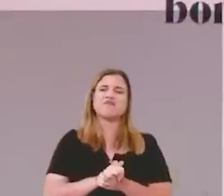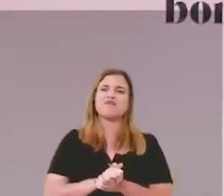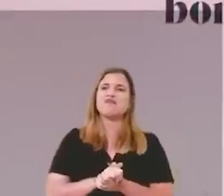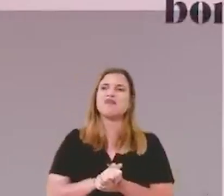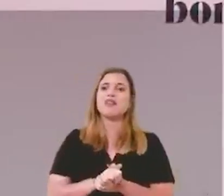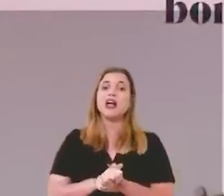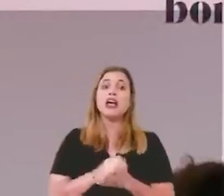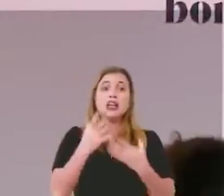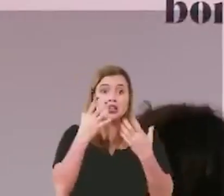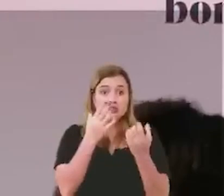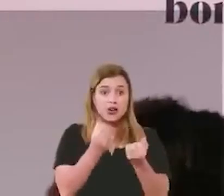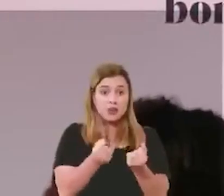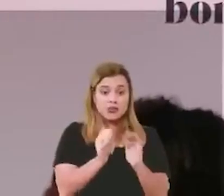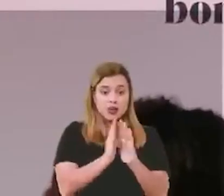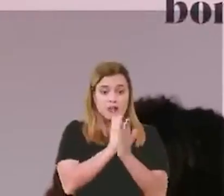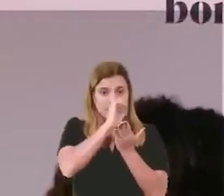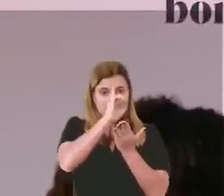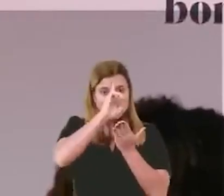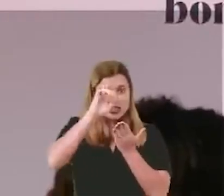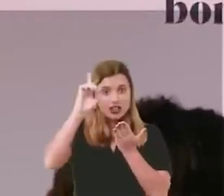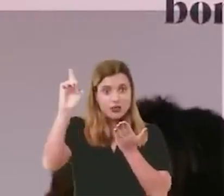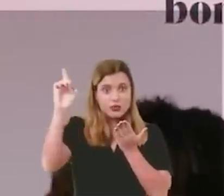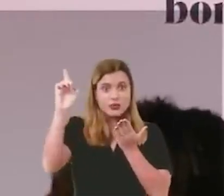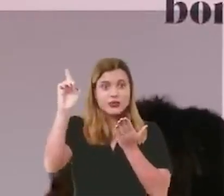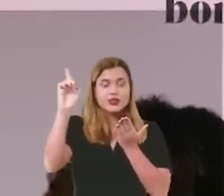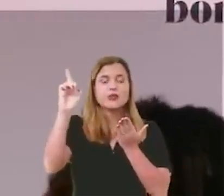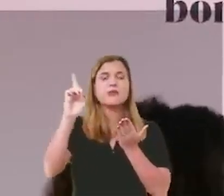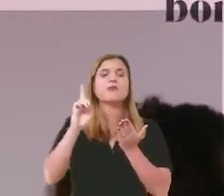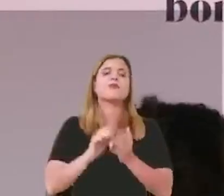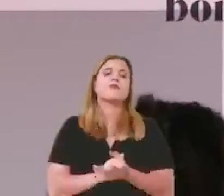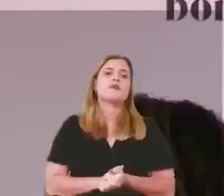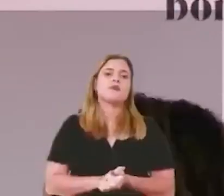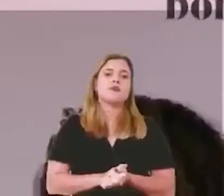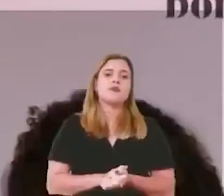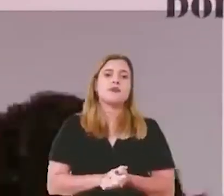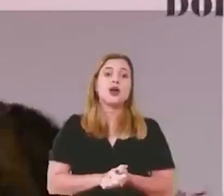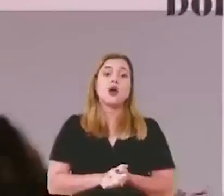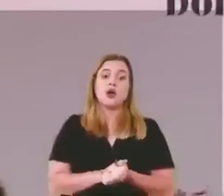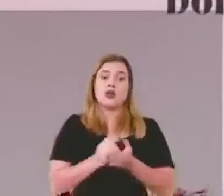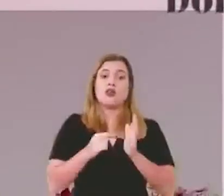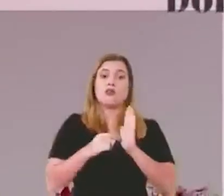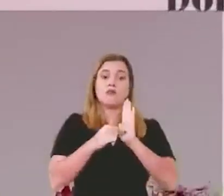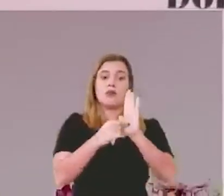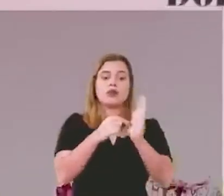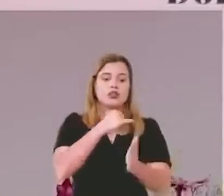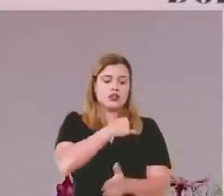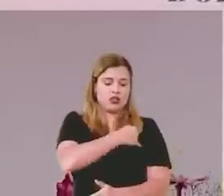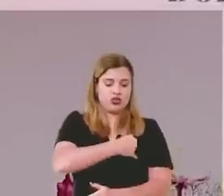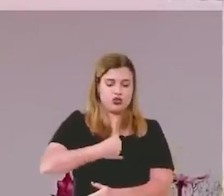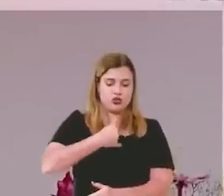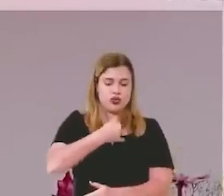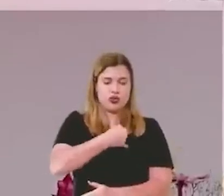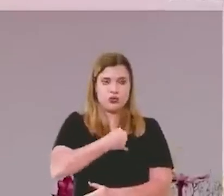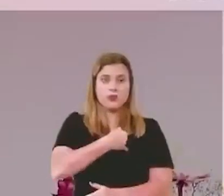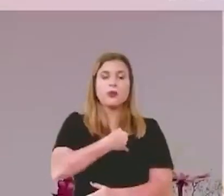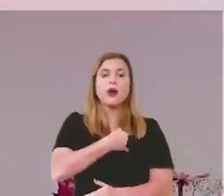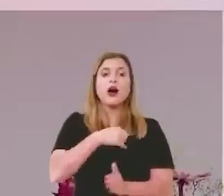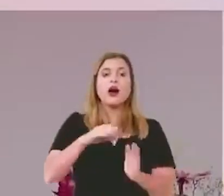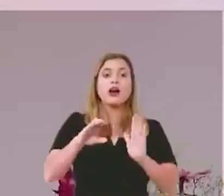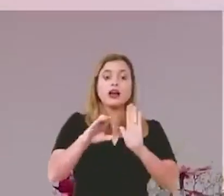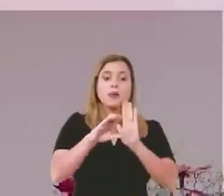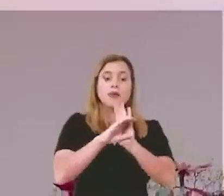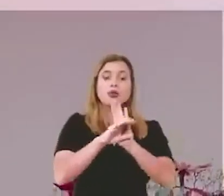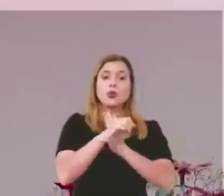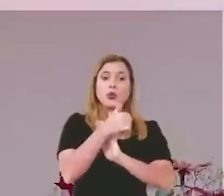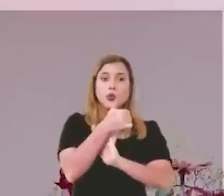vamos abrir a palavra de Deus, o Evangelho de Cristo, conforme o registro de João, no capítulo